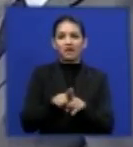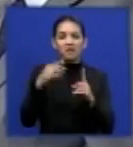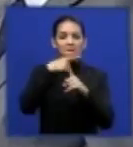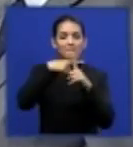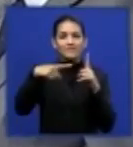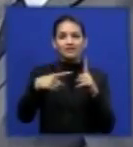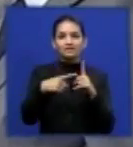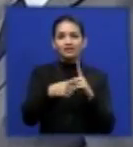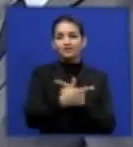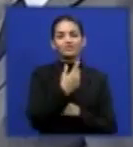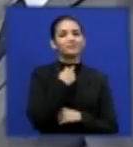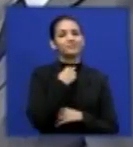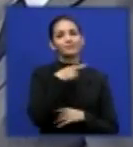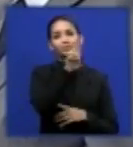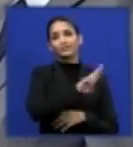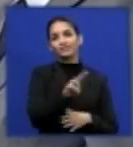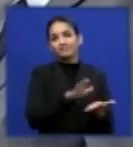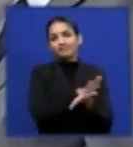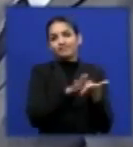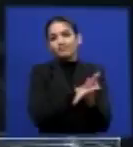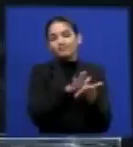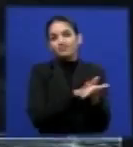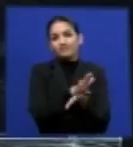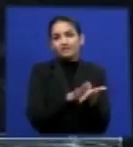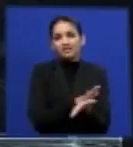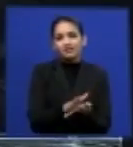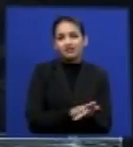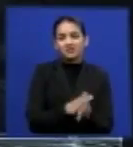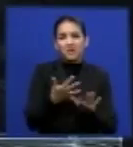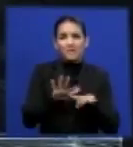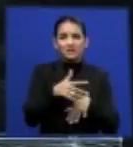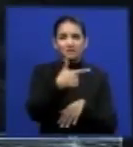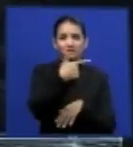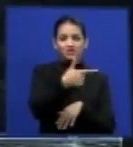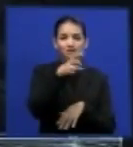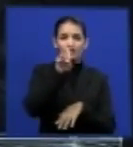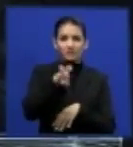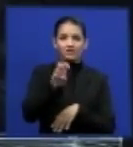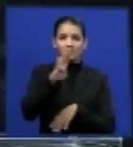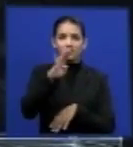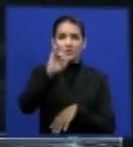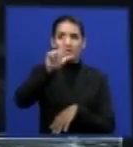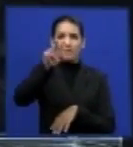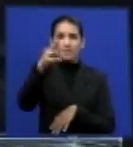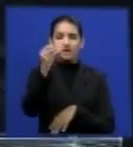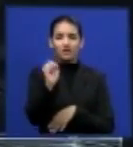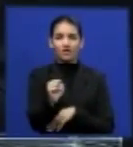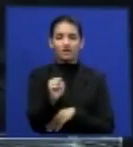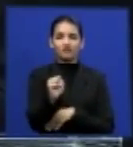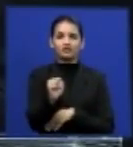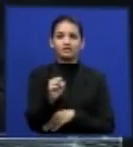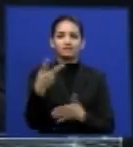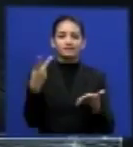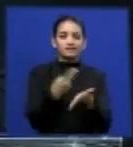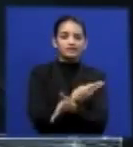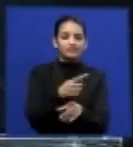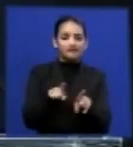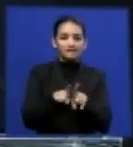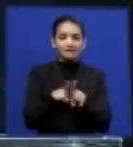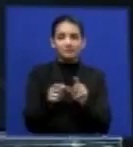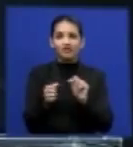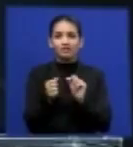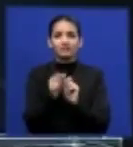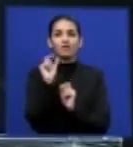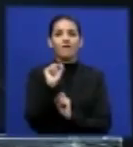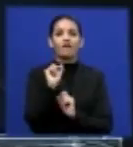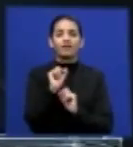é toda essa massa de aproximadamente 25 milhões de pneus que anualmente tem que ser destinada